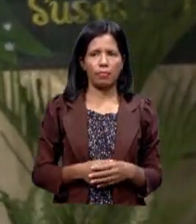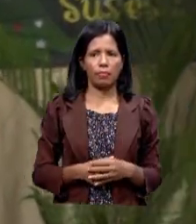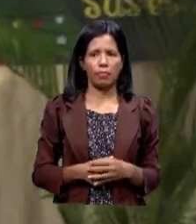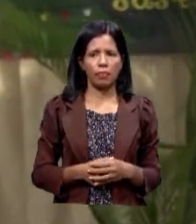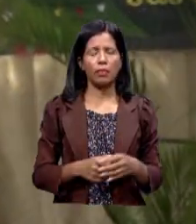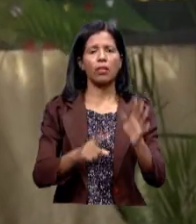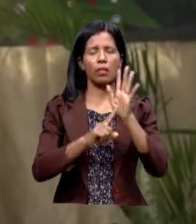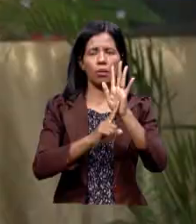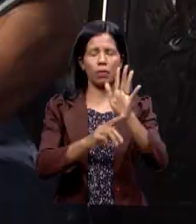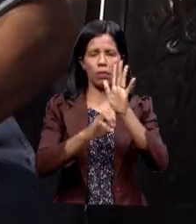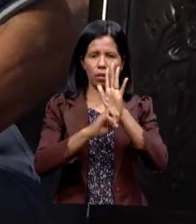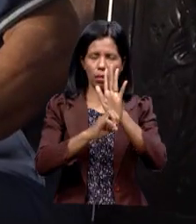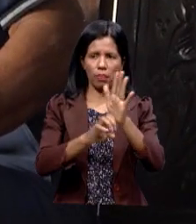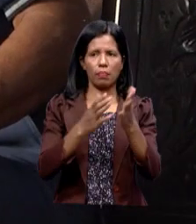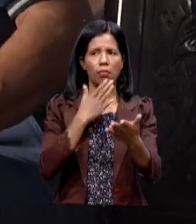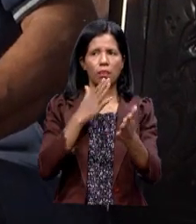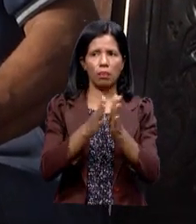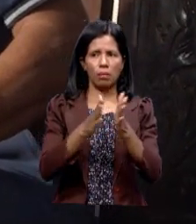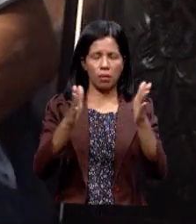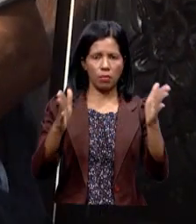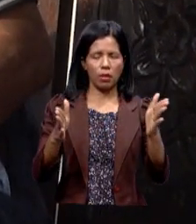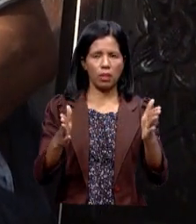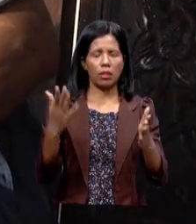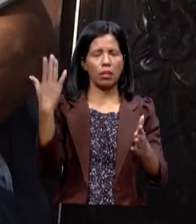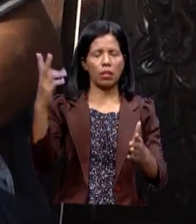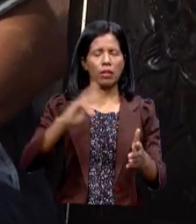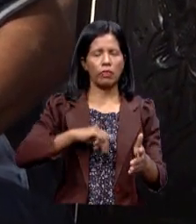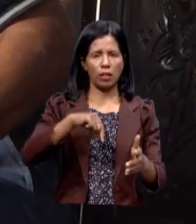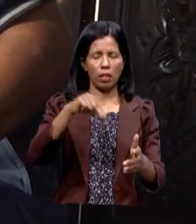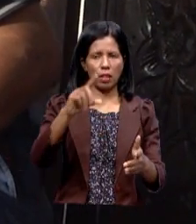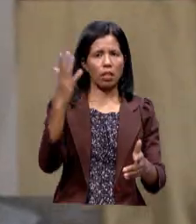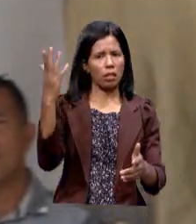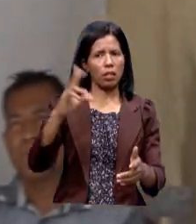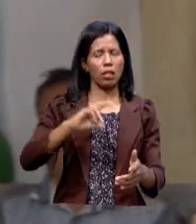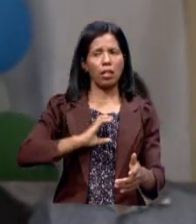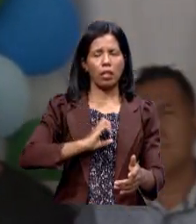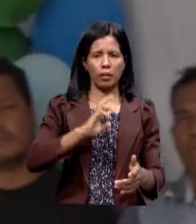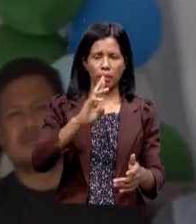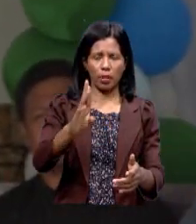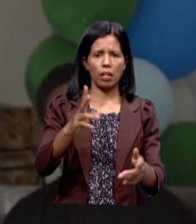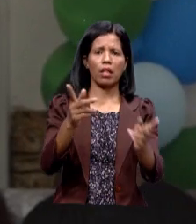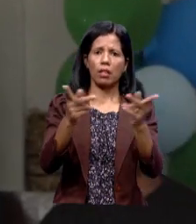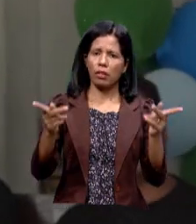Exemplo bom tem também. E eu fiquei aqui, e a Hermela, e a Fátima,